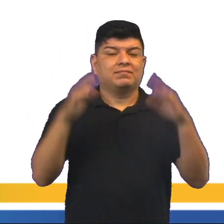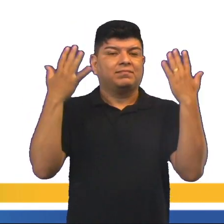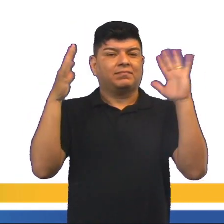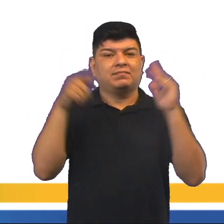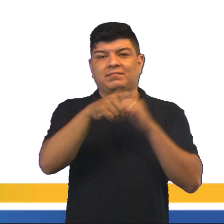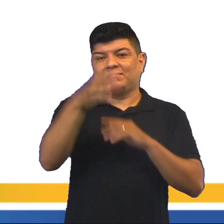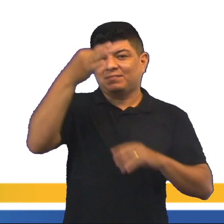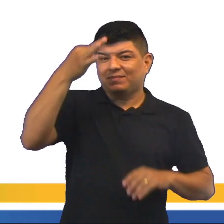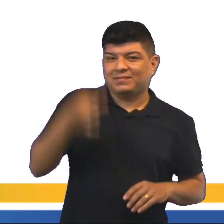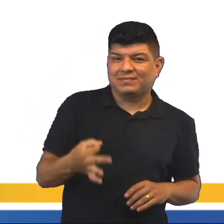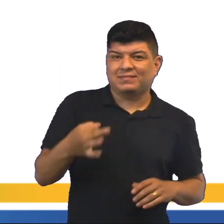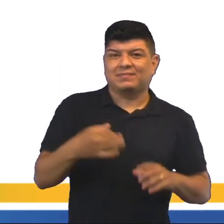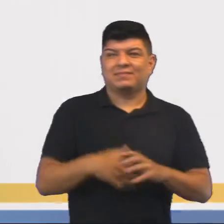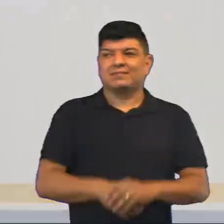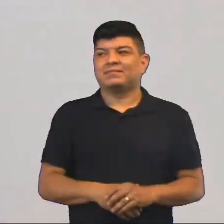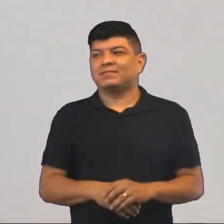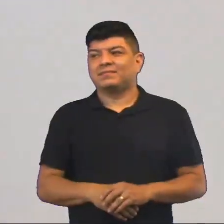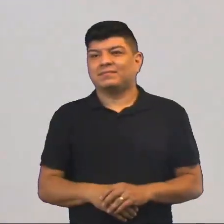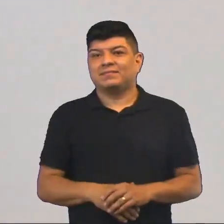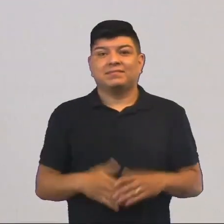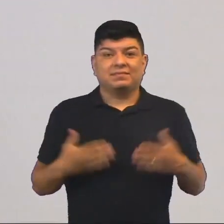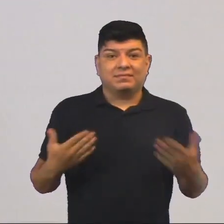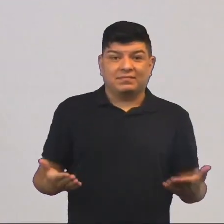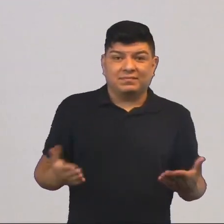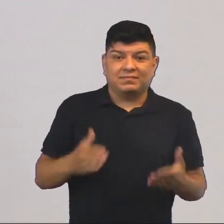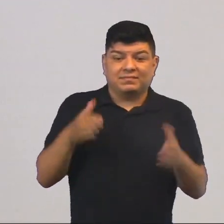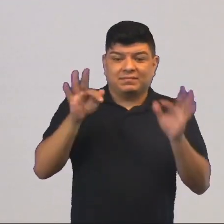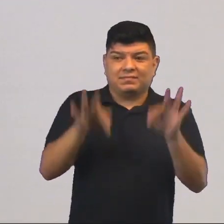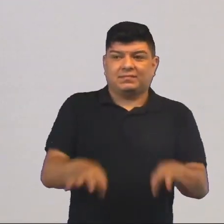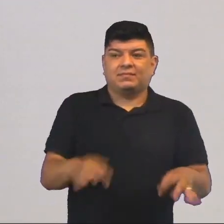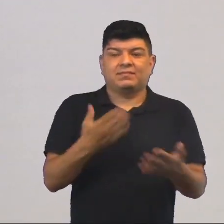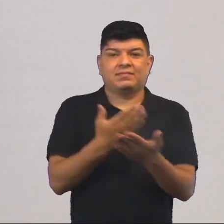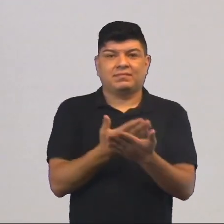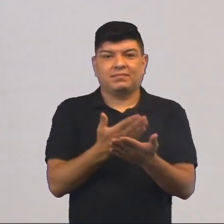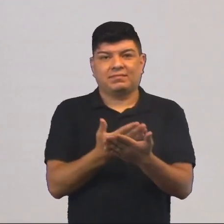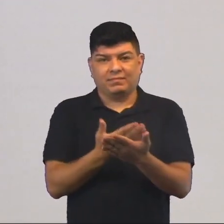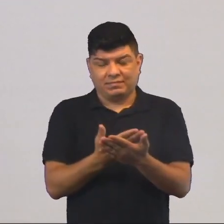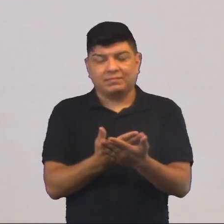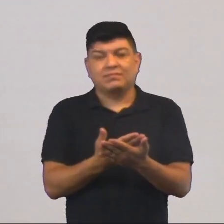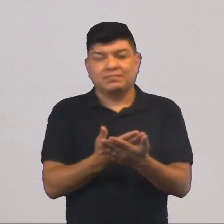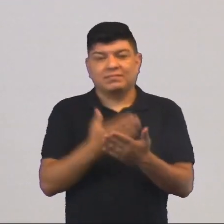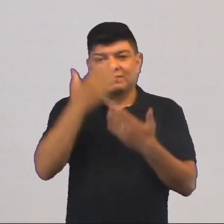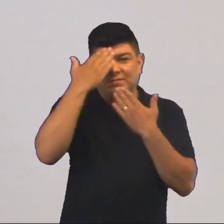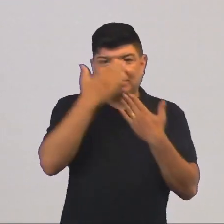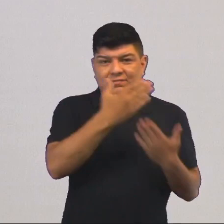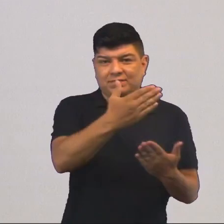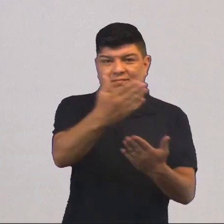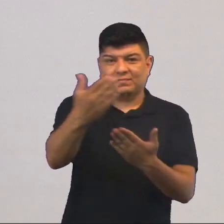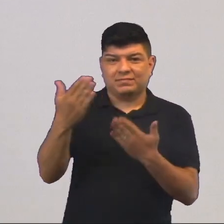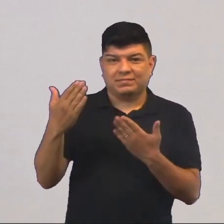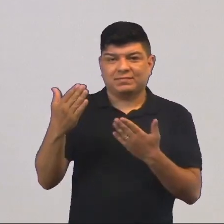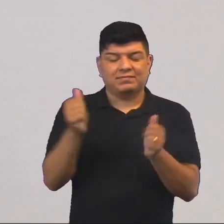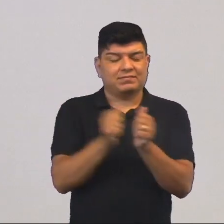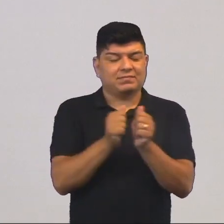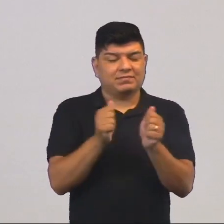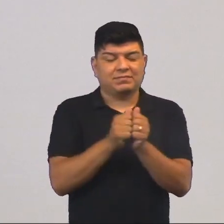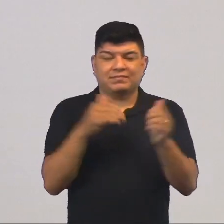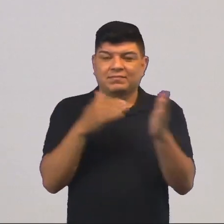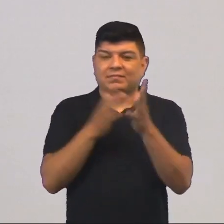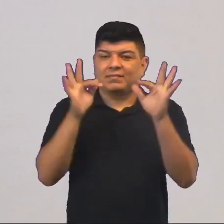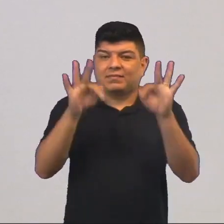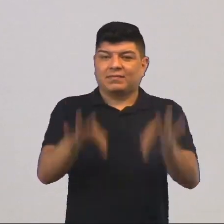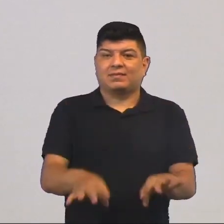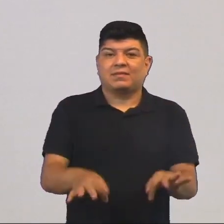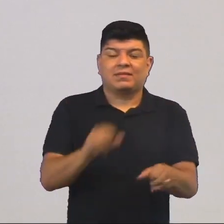parabéns a você que acertou. E é isso aí, gente. Chegamos ao final de mais uma aula. Obrigada a você que ficou conosco aqui até